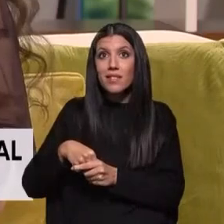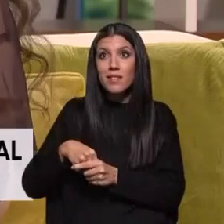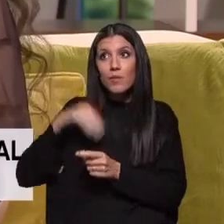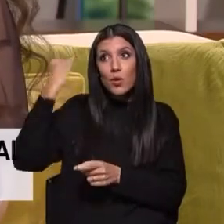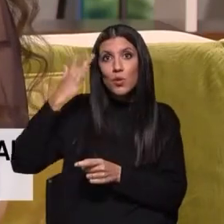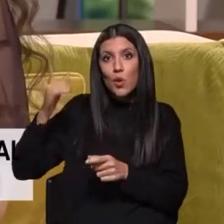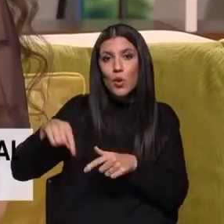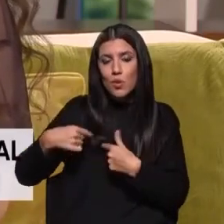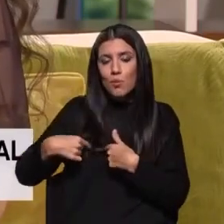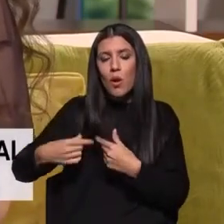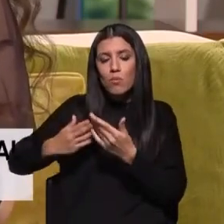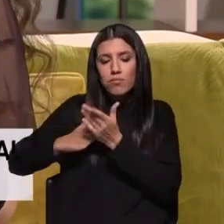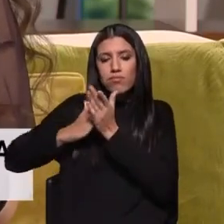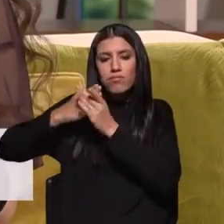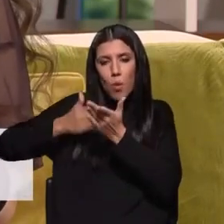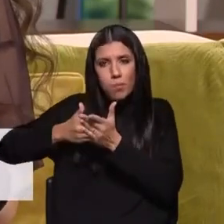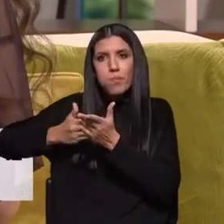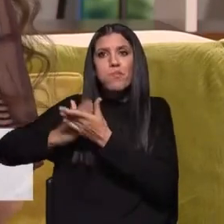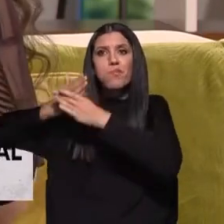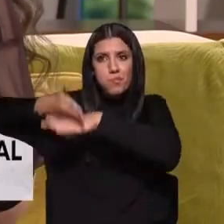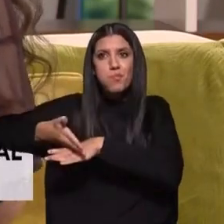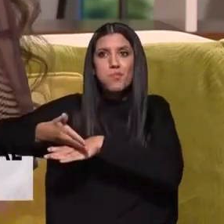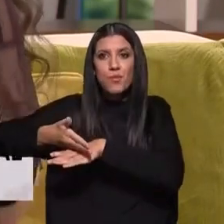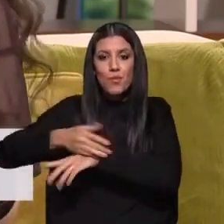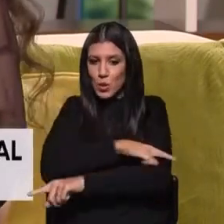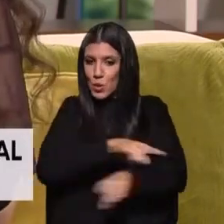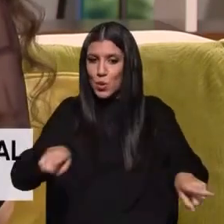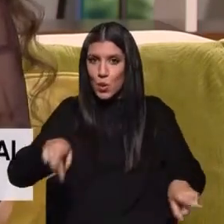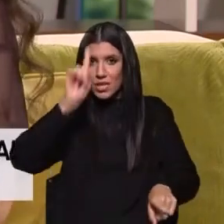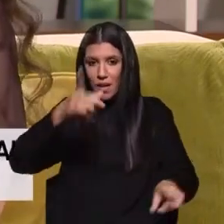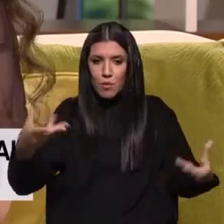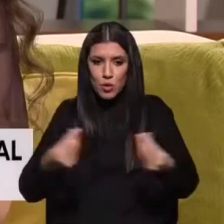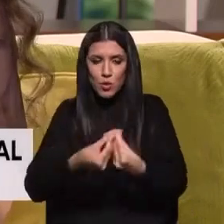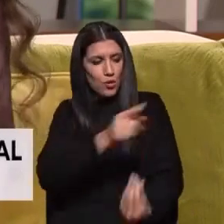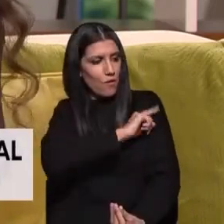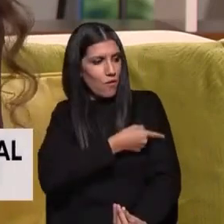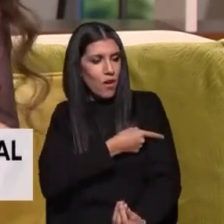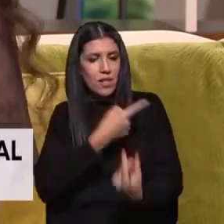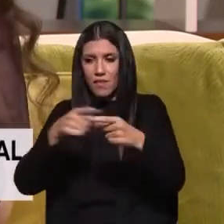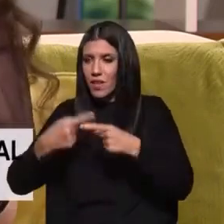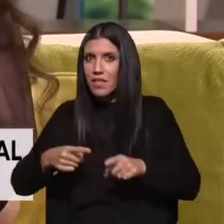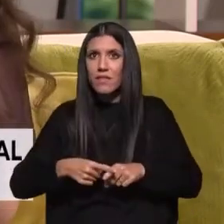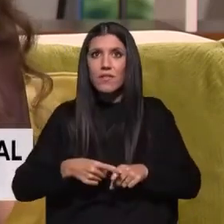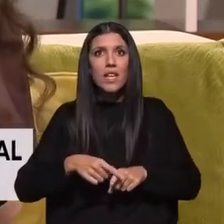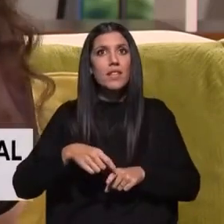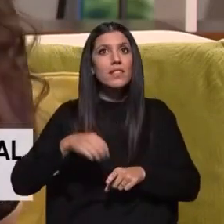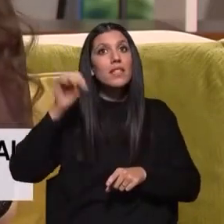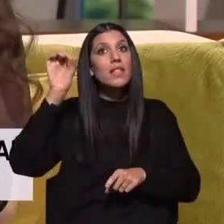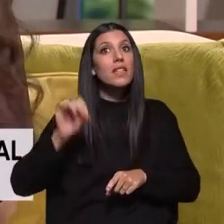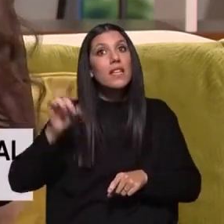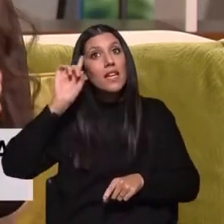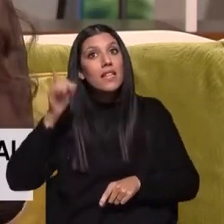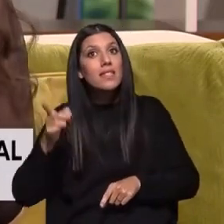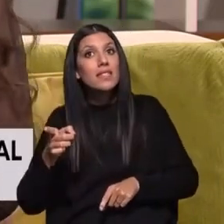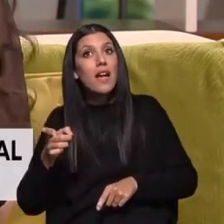e superarem os seus sonhos e todos eles sabem que juntos são mais fortes e todos são diferentes e ninguém sabe quem é que está ali